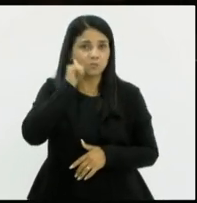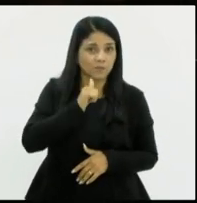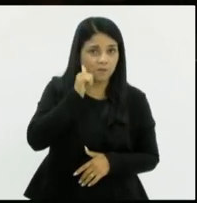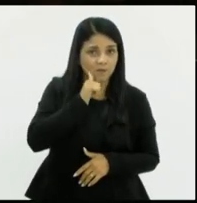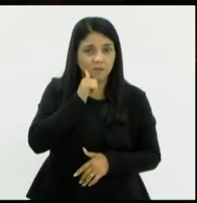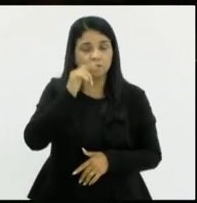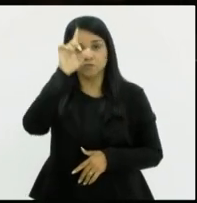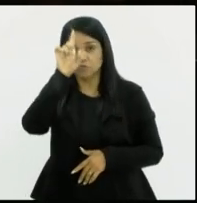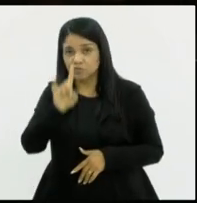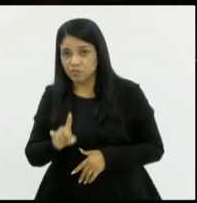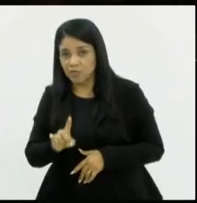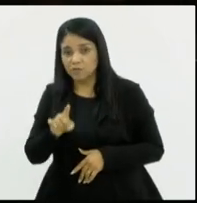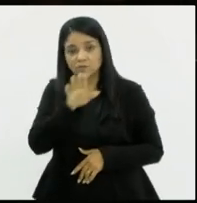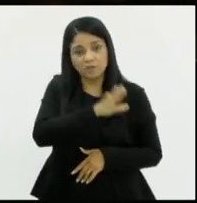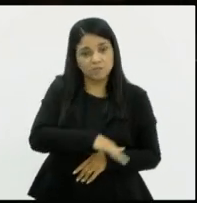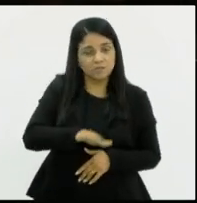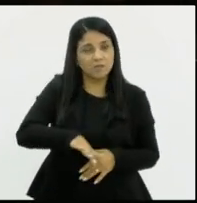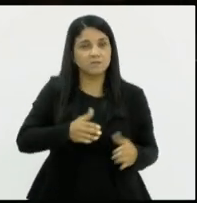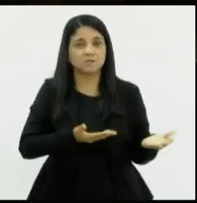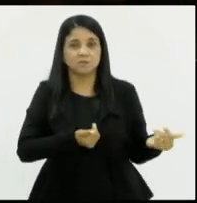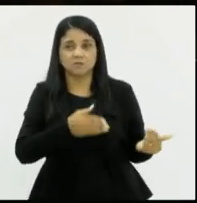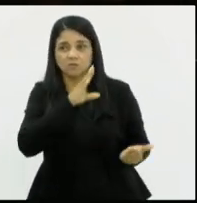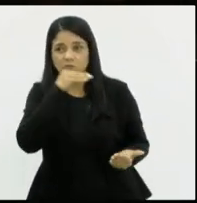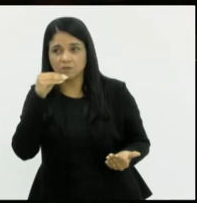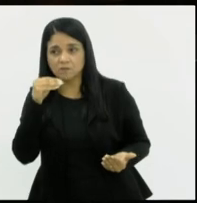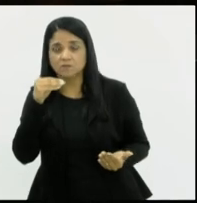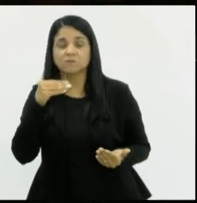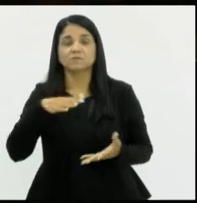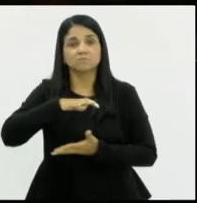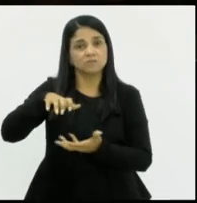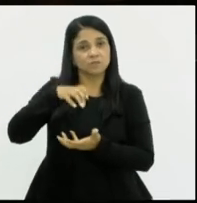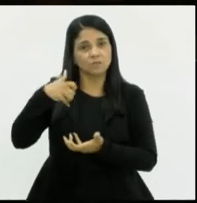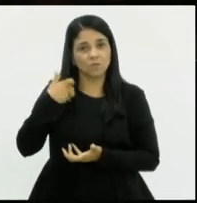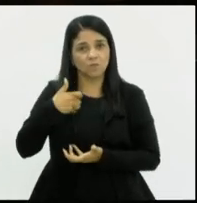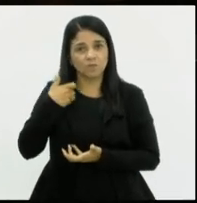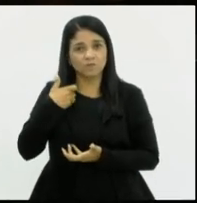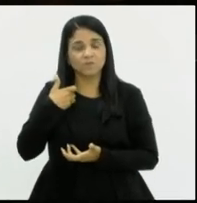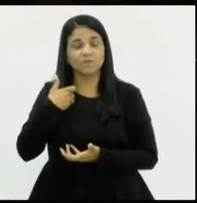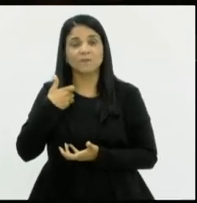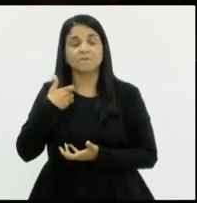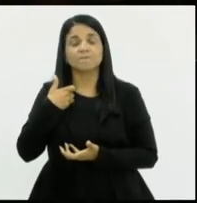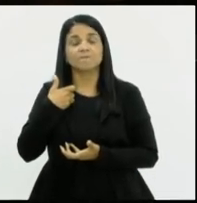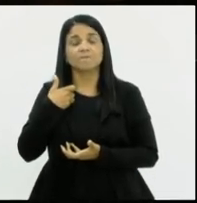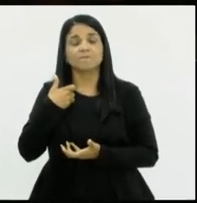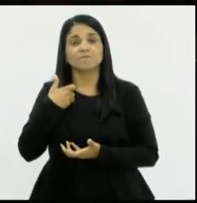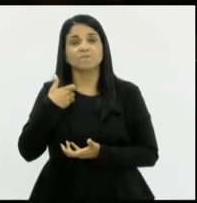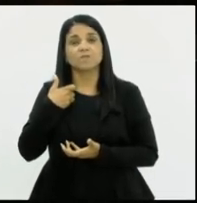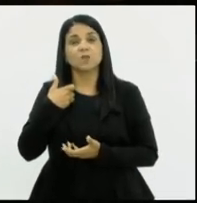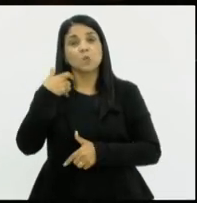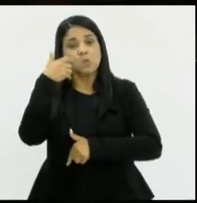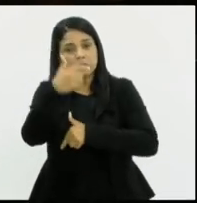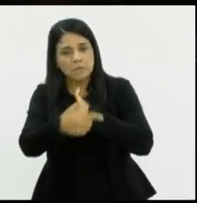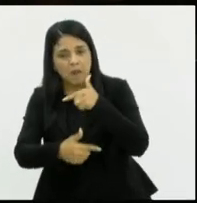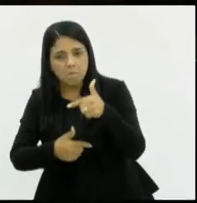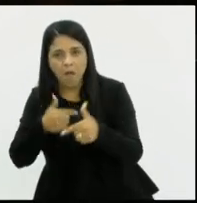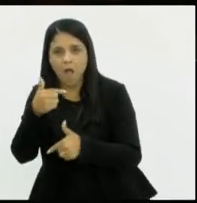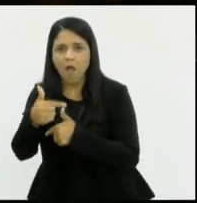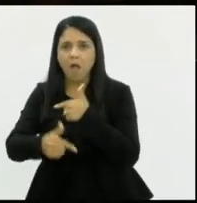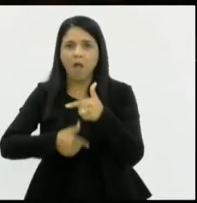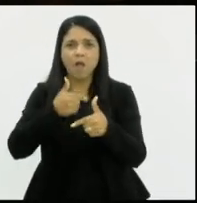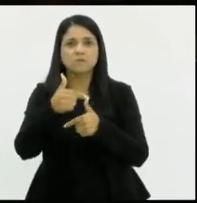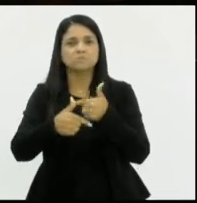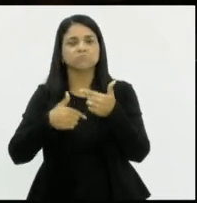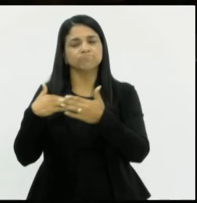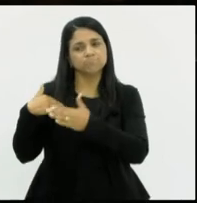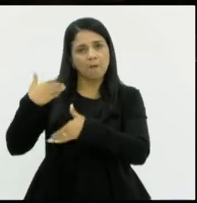dos direitos também das crianças, dos adolescentes, dos idosos. E com esse trabalho que eu vim